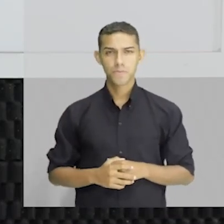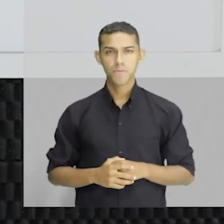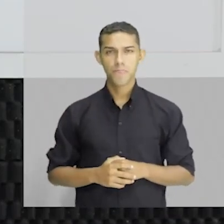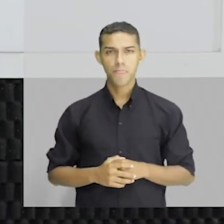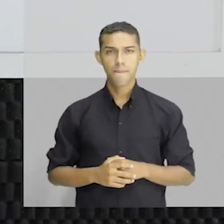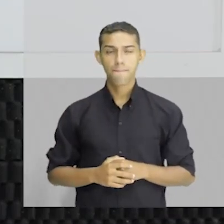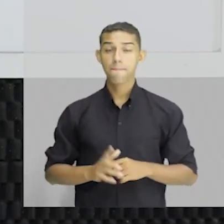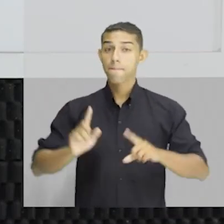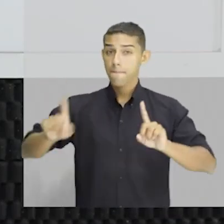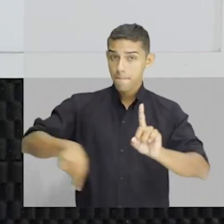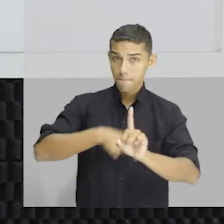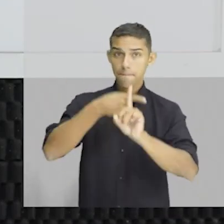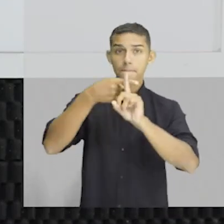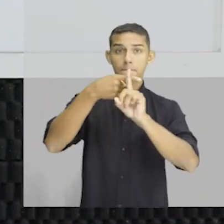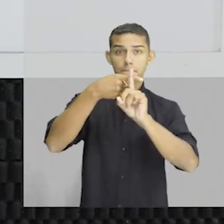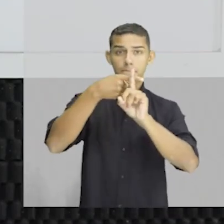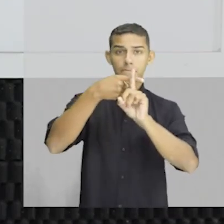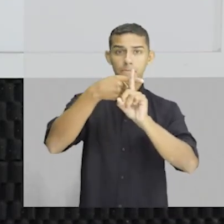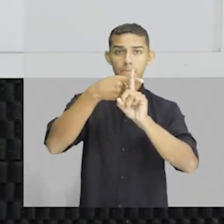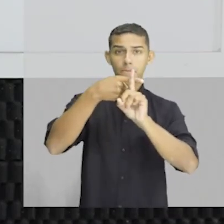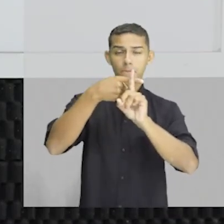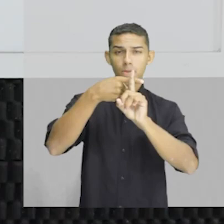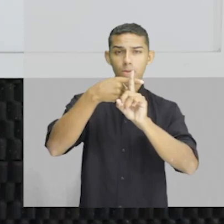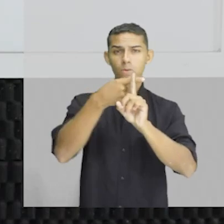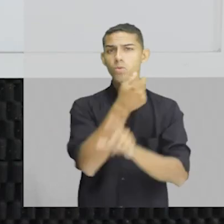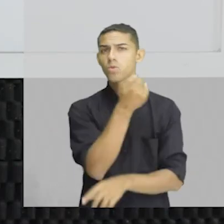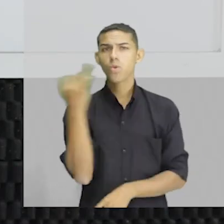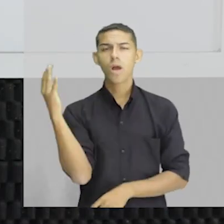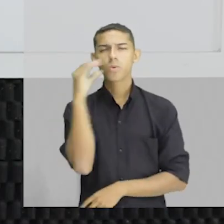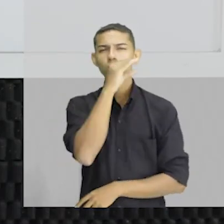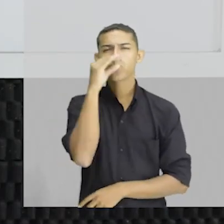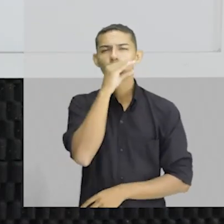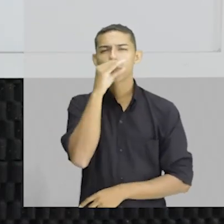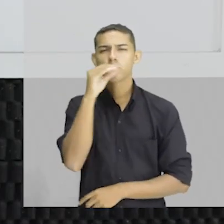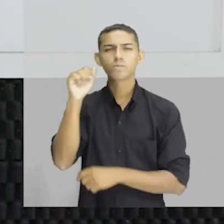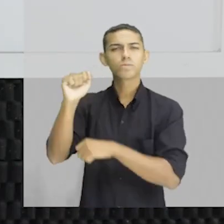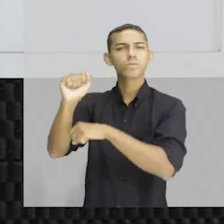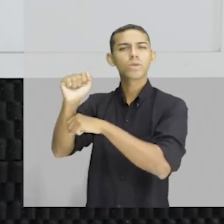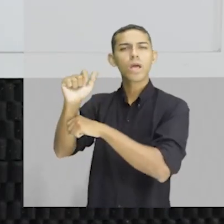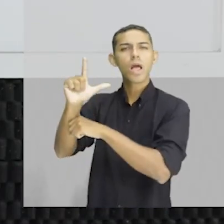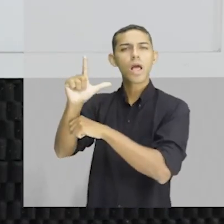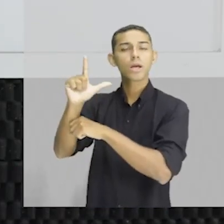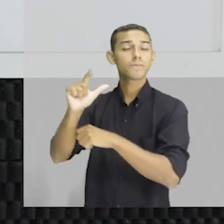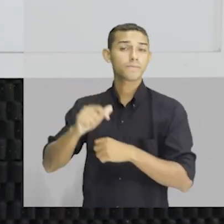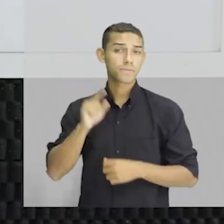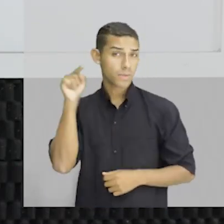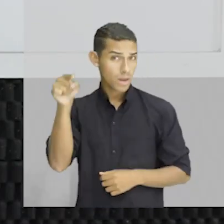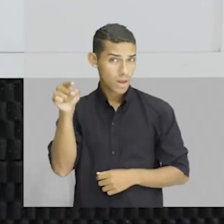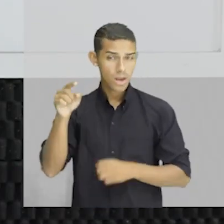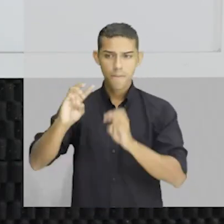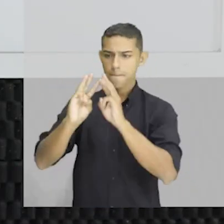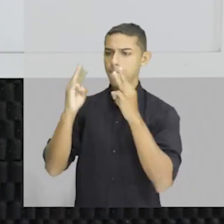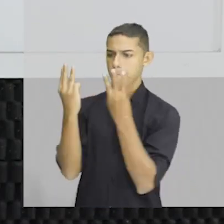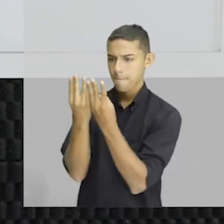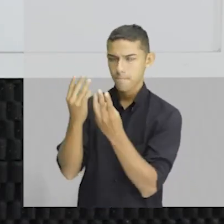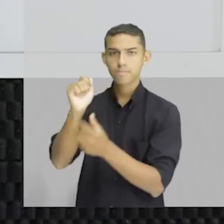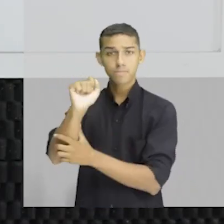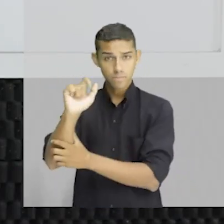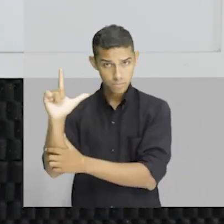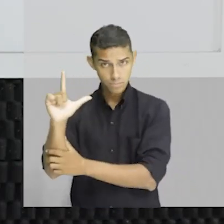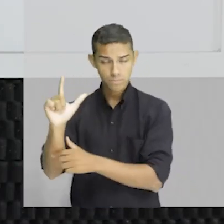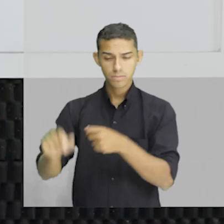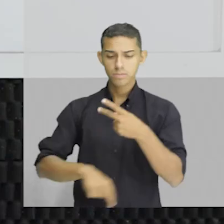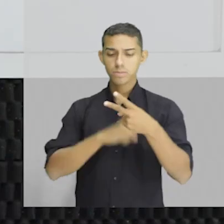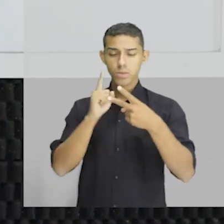beleza mas quantidade de calor do Alumínio massa do Alumínio calor